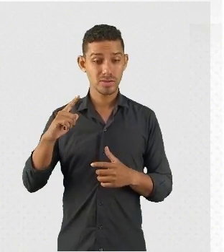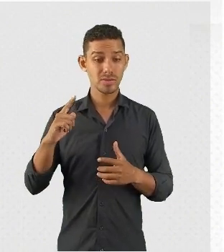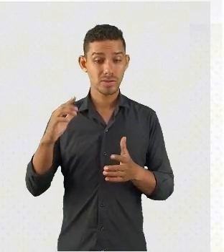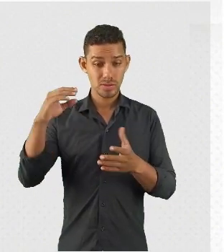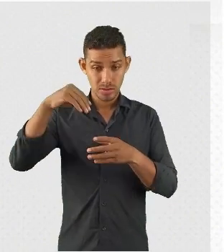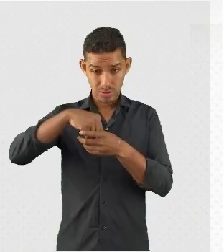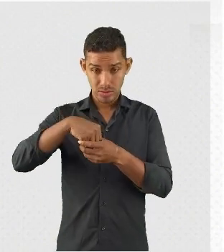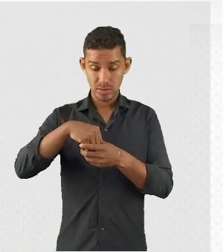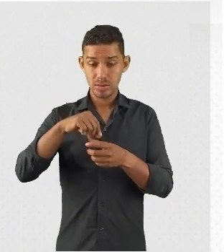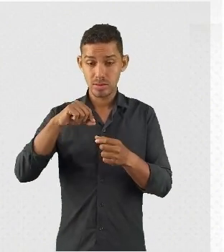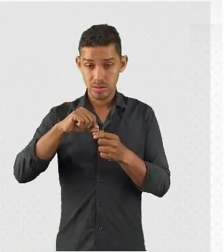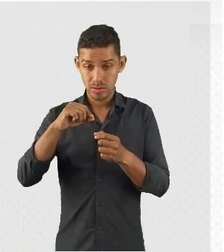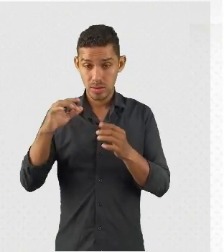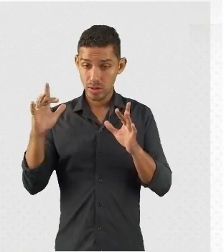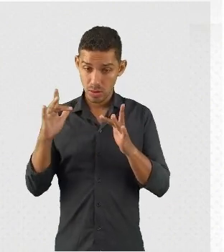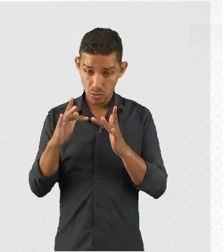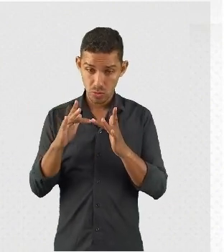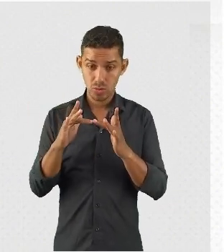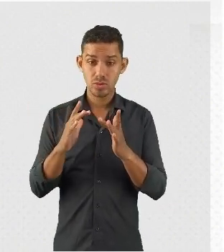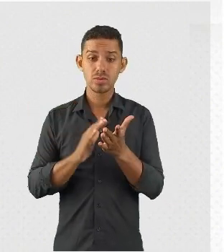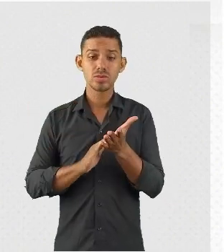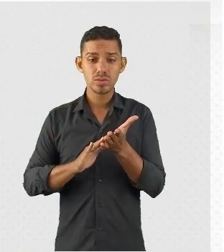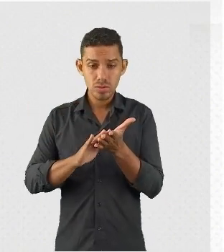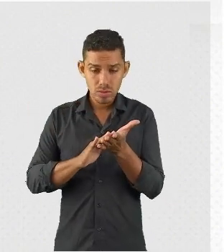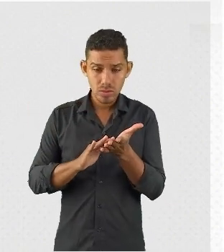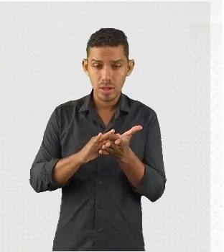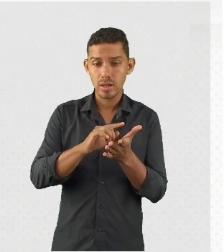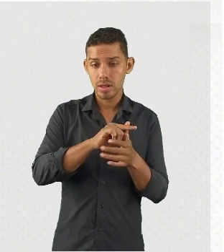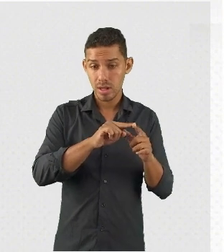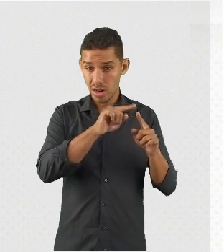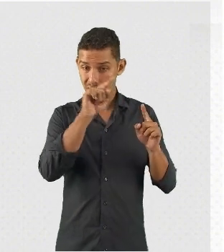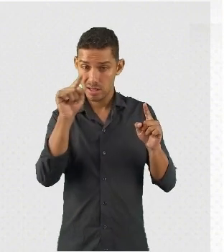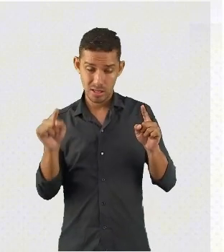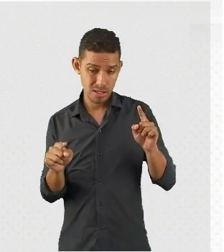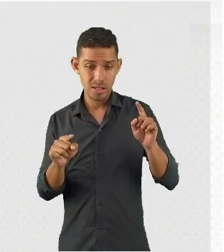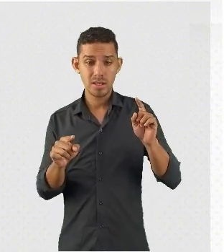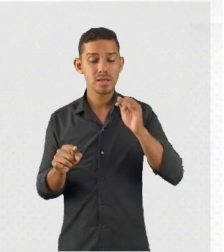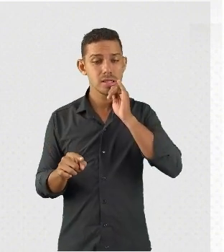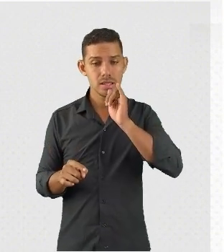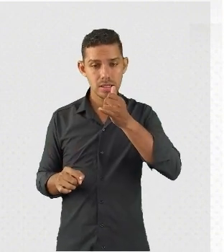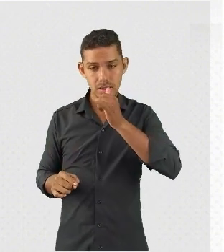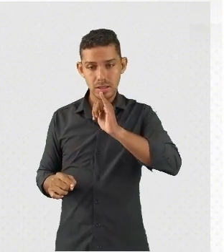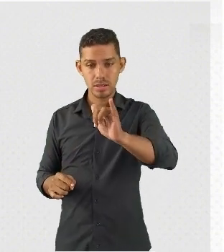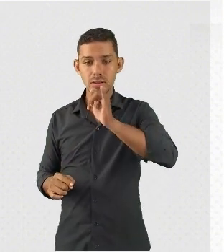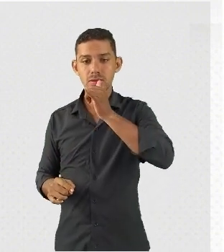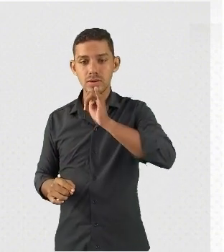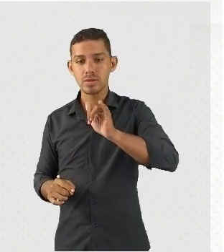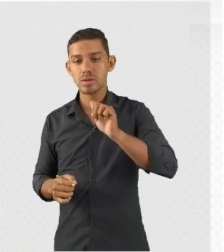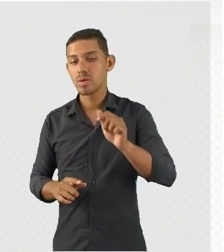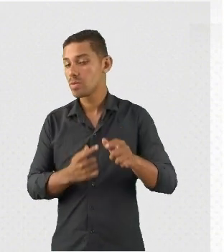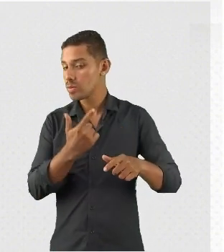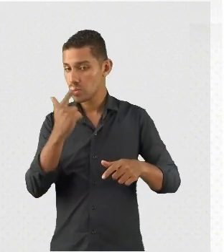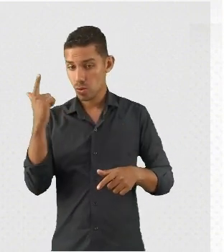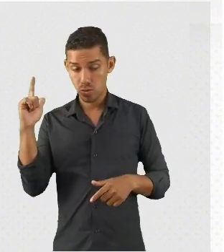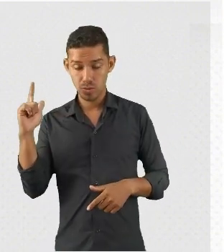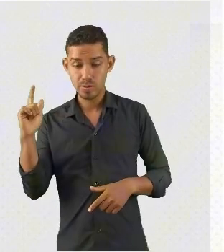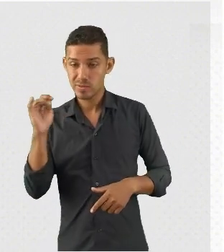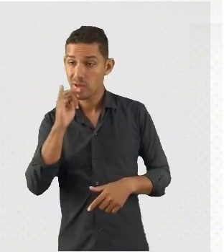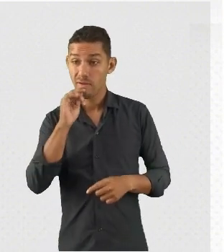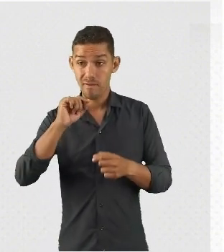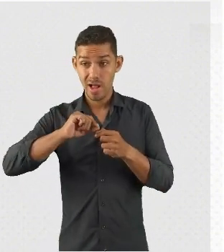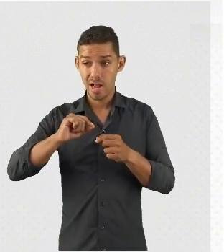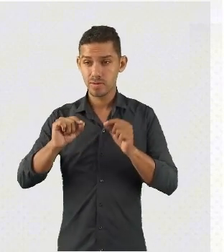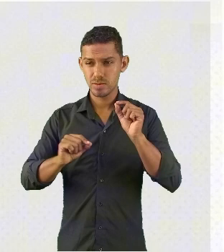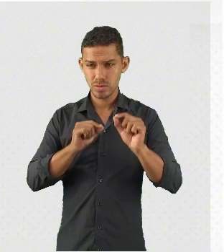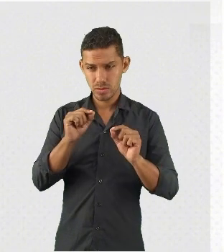contato entre eles, uma parte desses elétrons vai passar para o outro, fazendo com que esse segundo